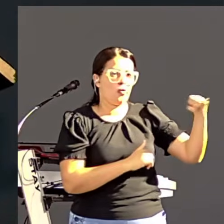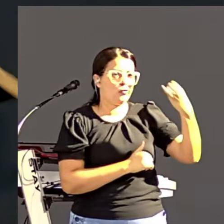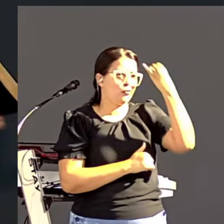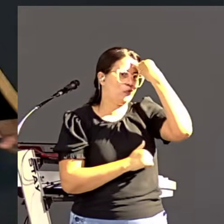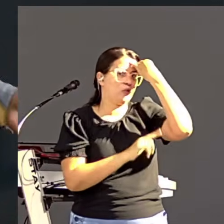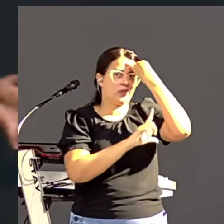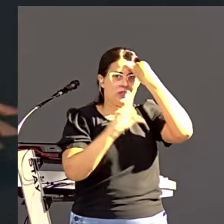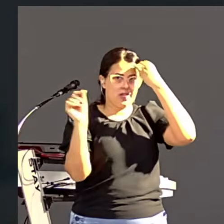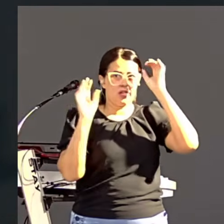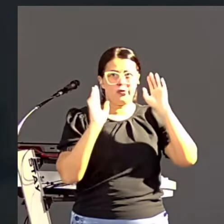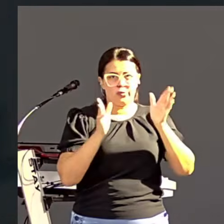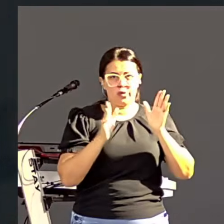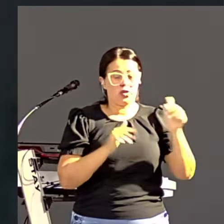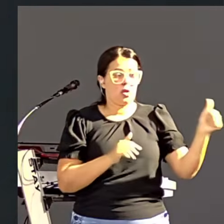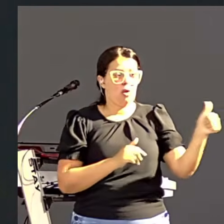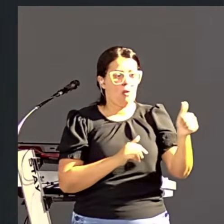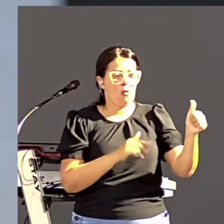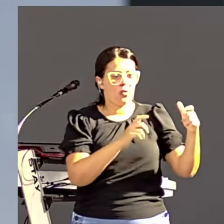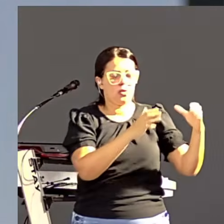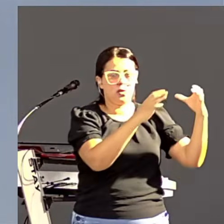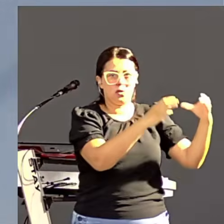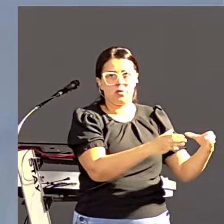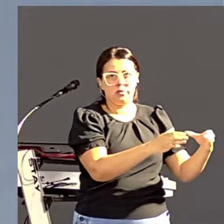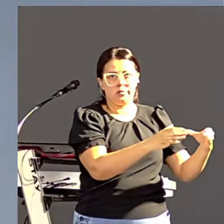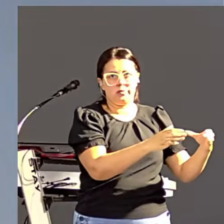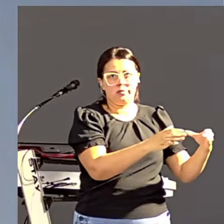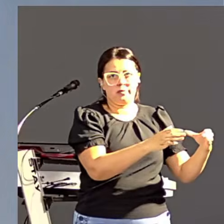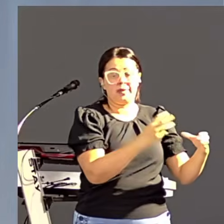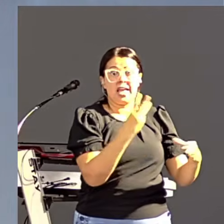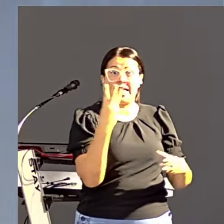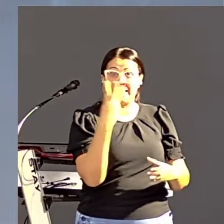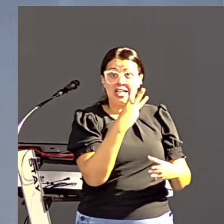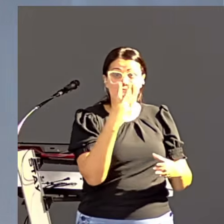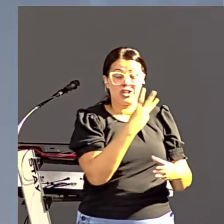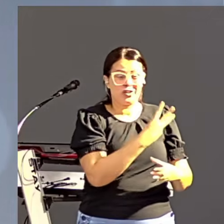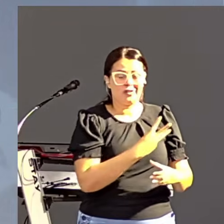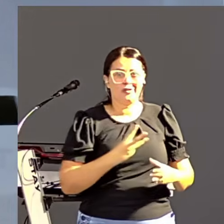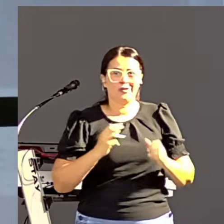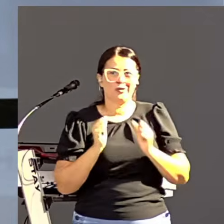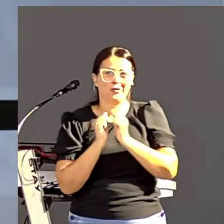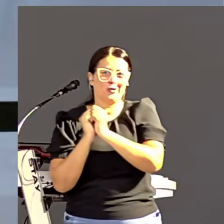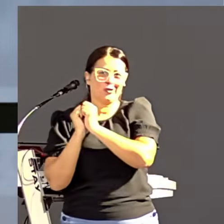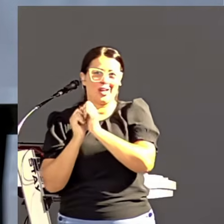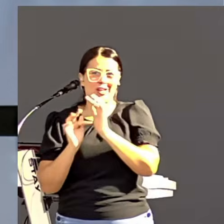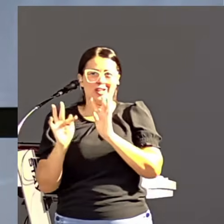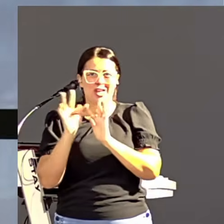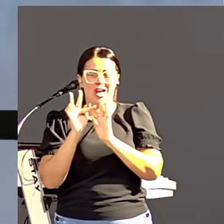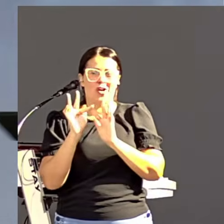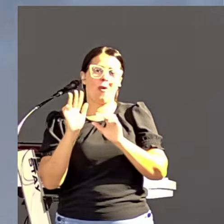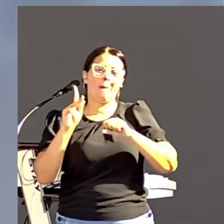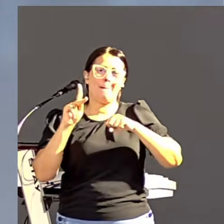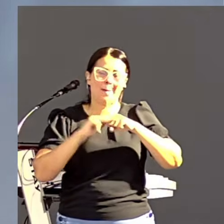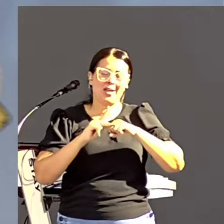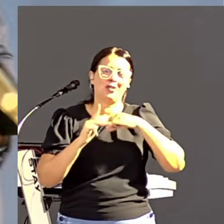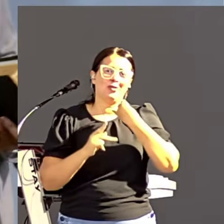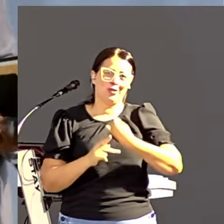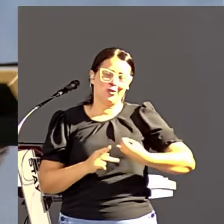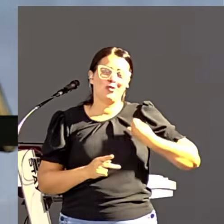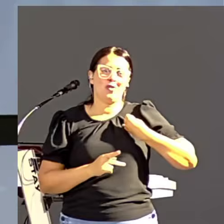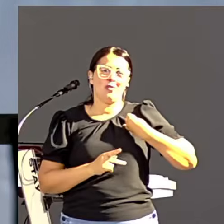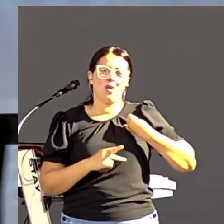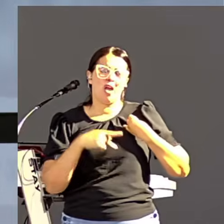tinha 11. 3 deles ele traz para perto, Tiago, Pedro e João, e diz